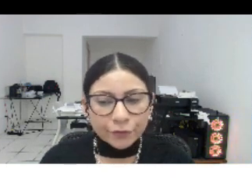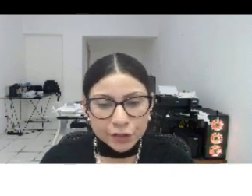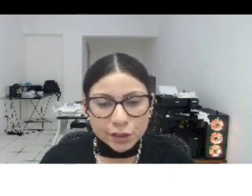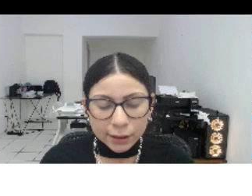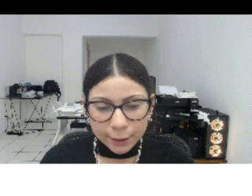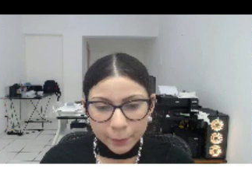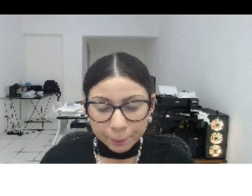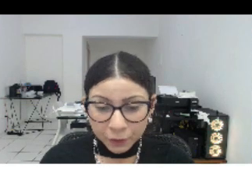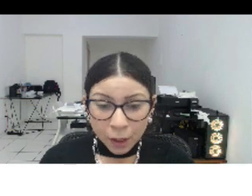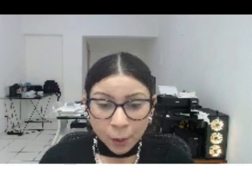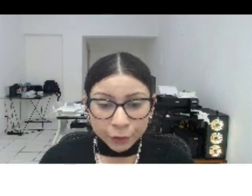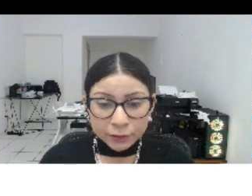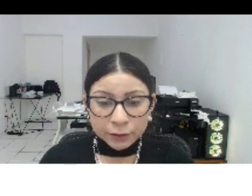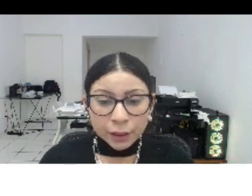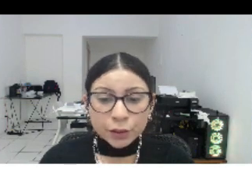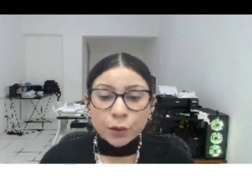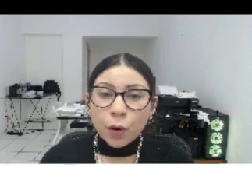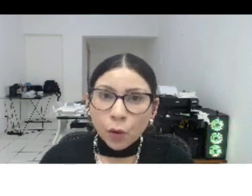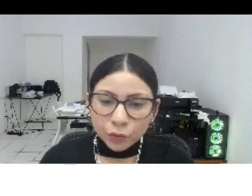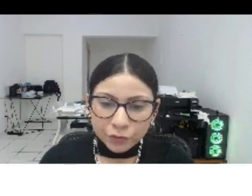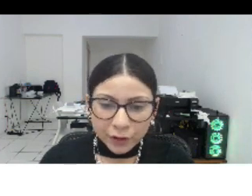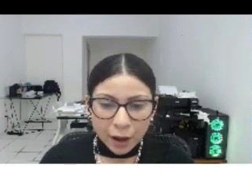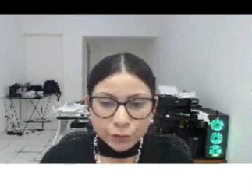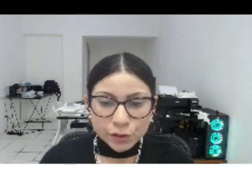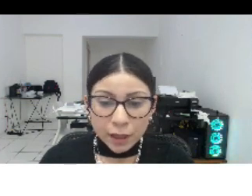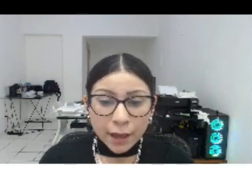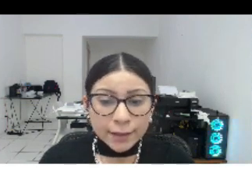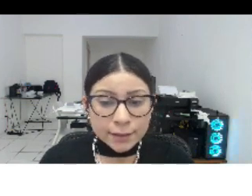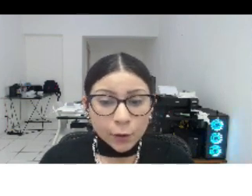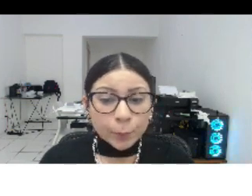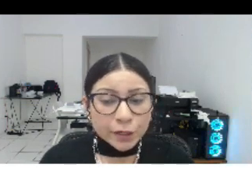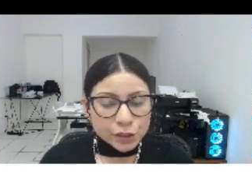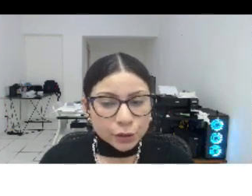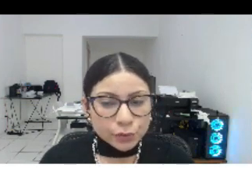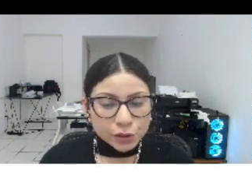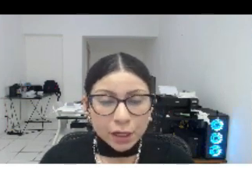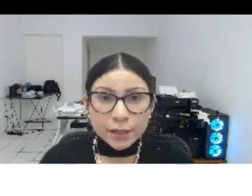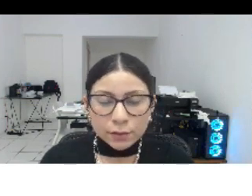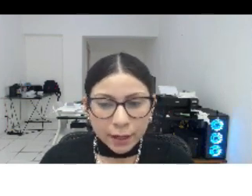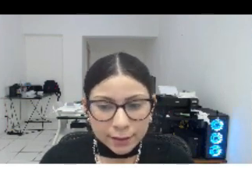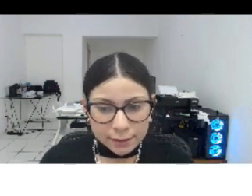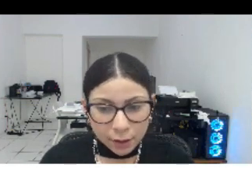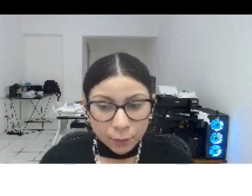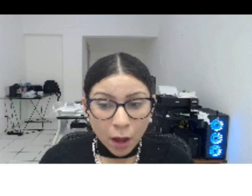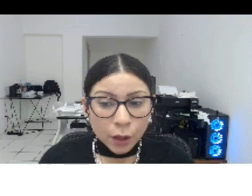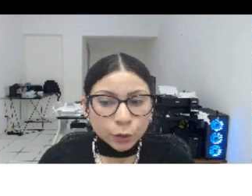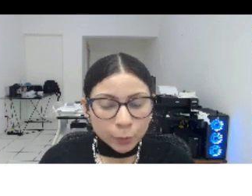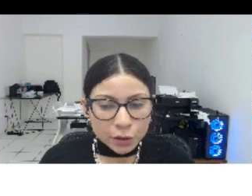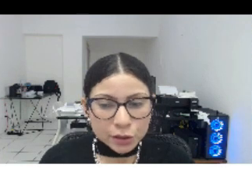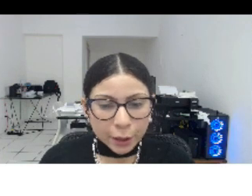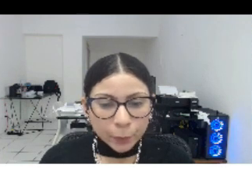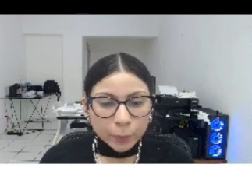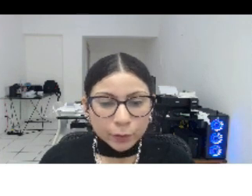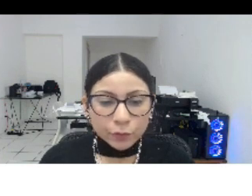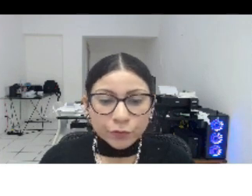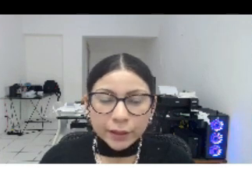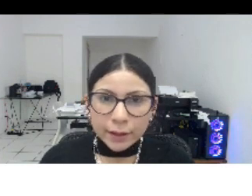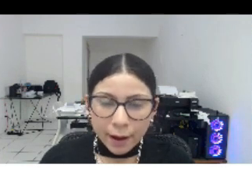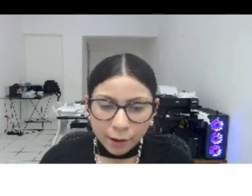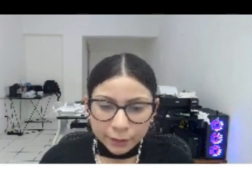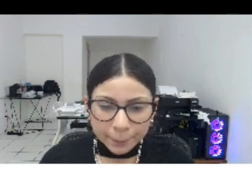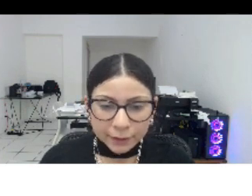Lei da Ficha Limpa, por entender que houve fraude em seu pedido de exoneração do Ministério